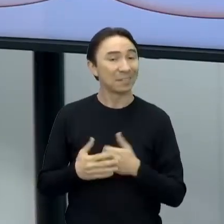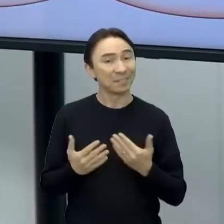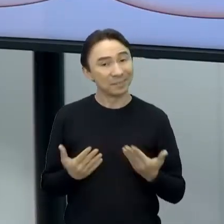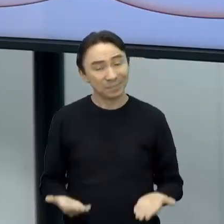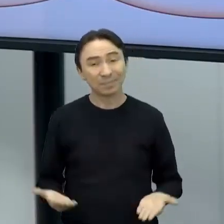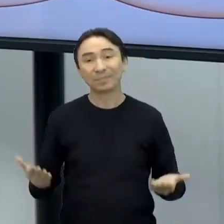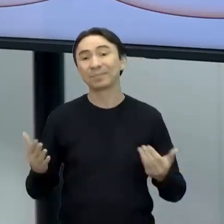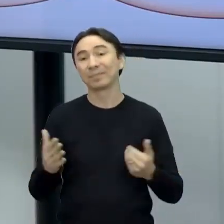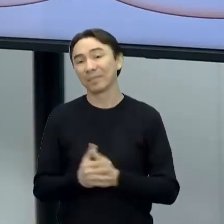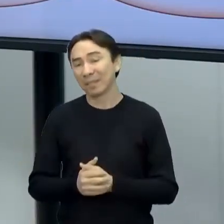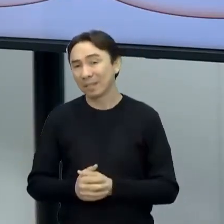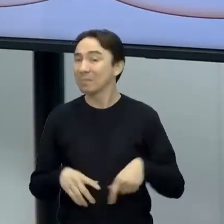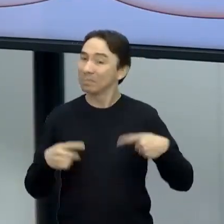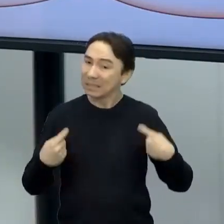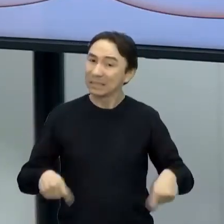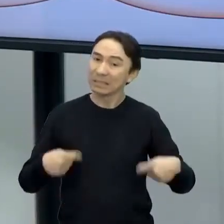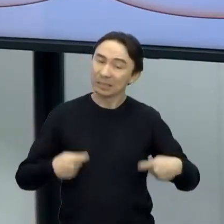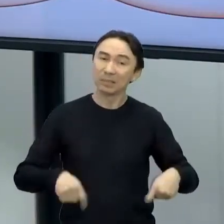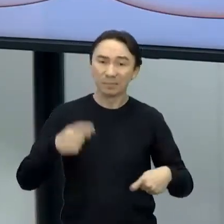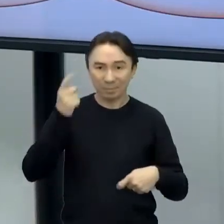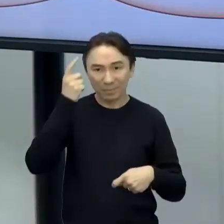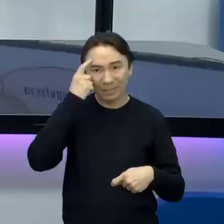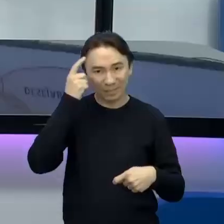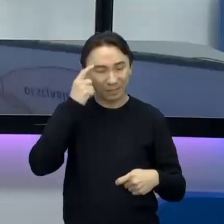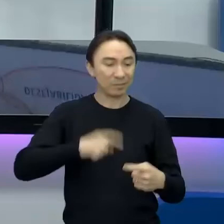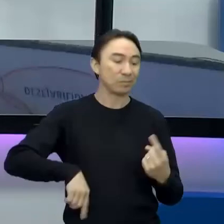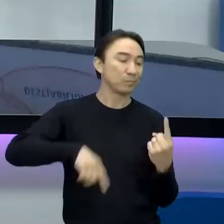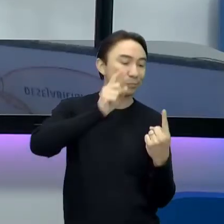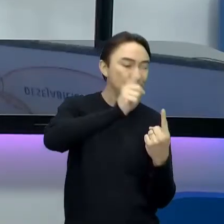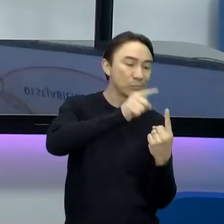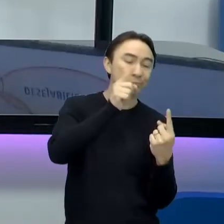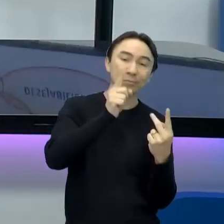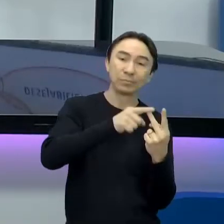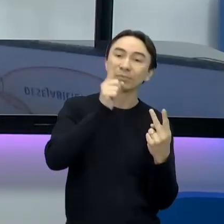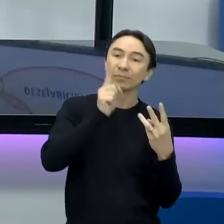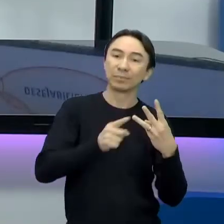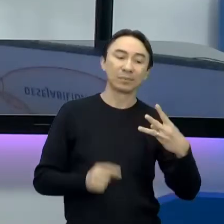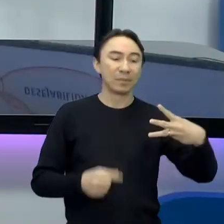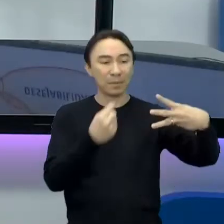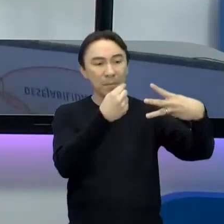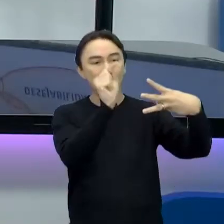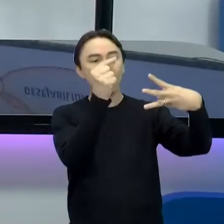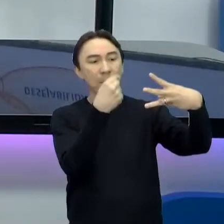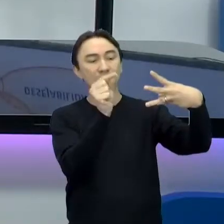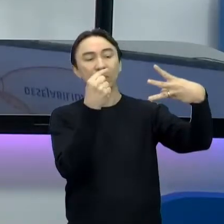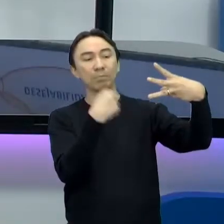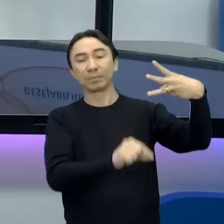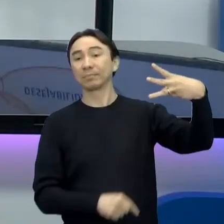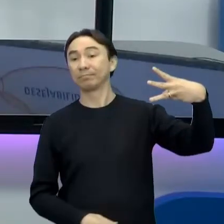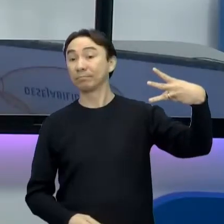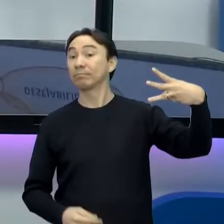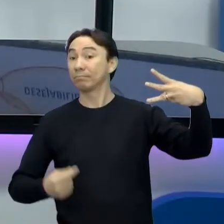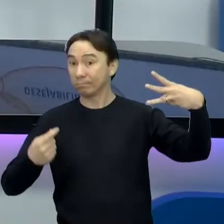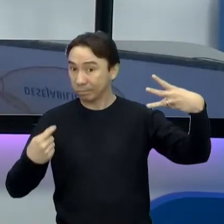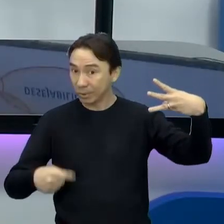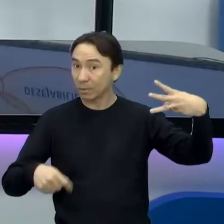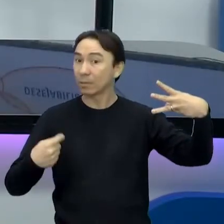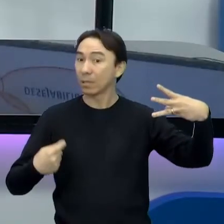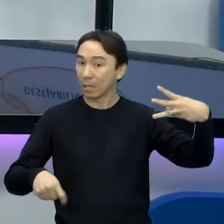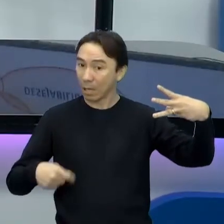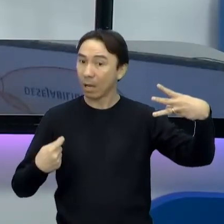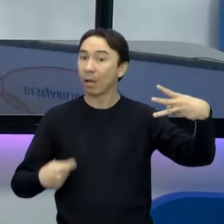Então, tem que pensar nesses 3 parâmetros, tem que pensar nessas 3 vertentes aí que